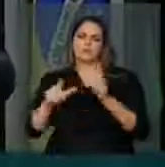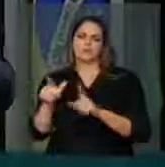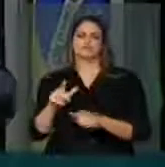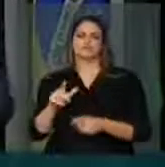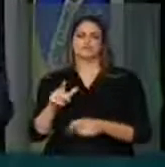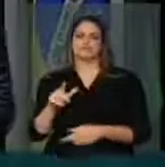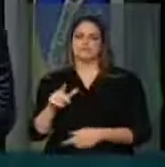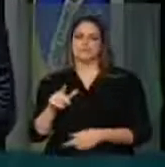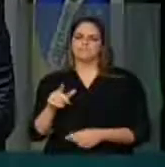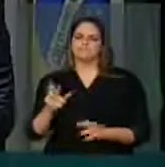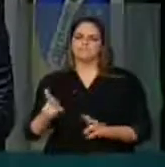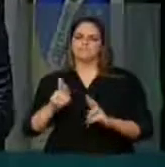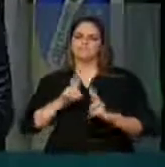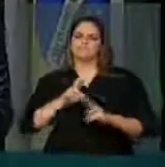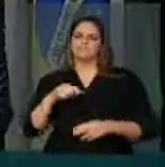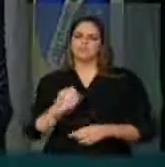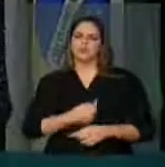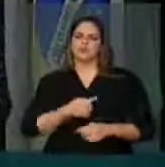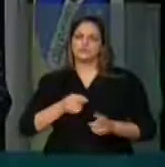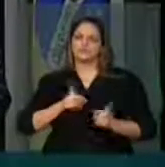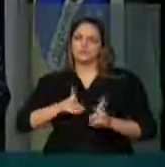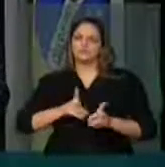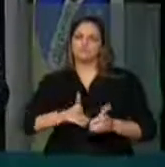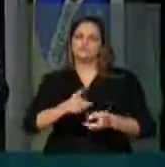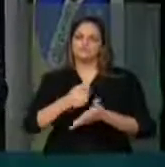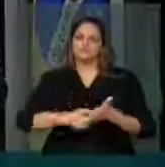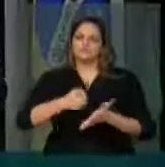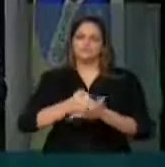essa trajetória, honrando esse legado e